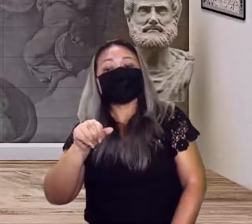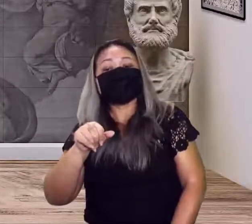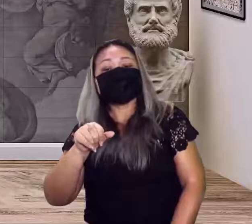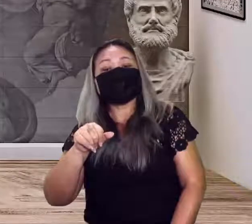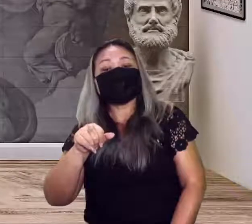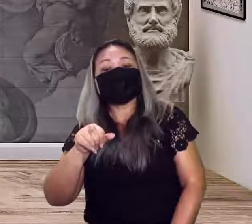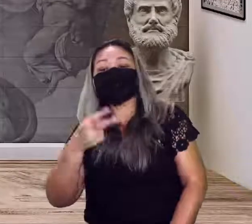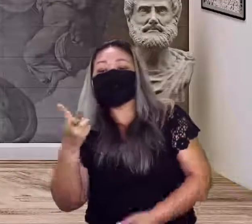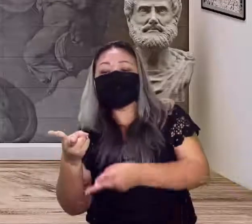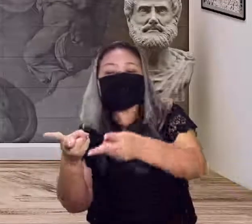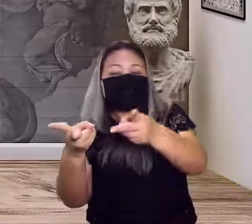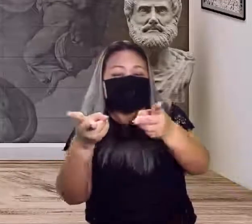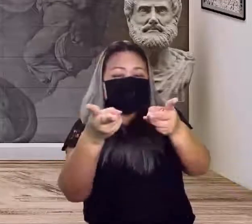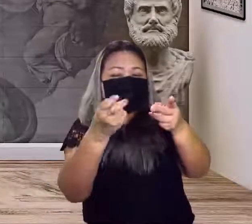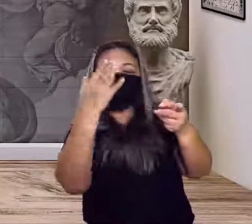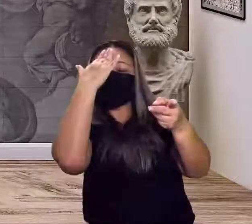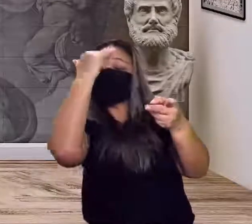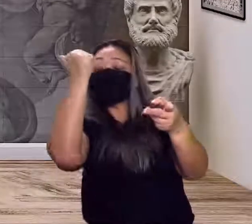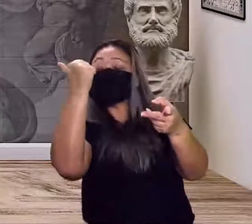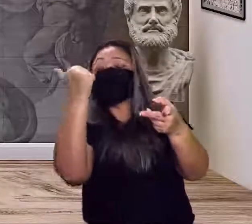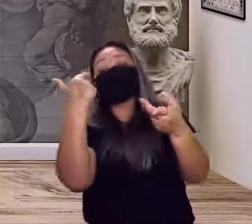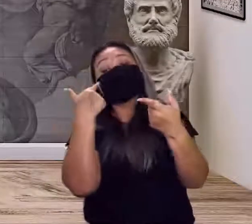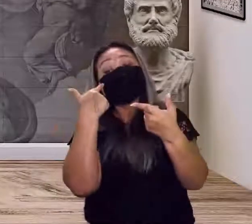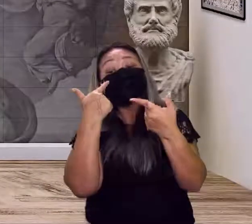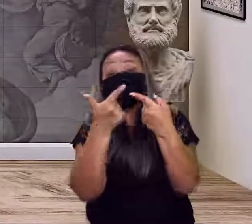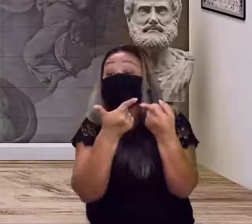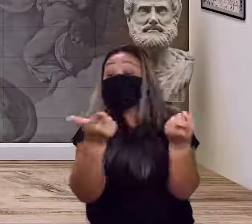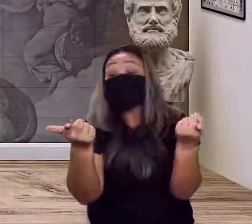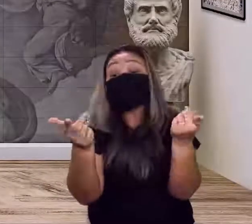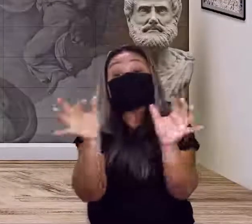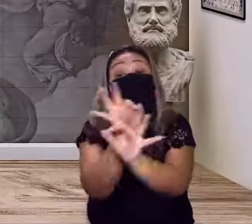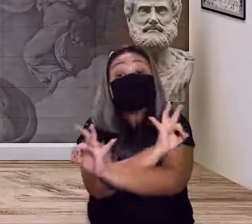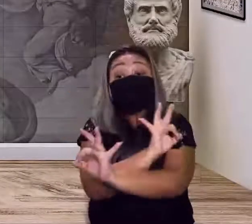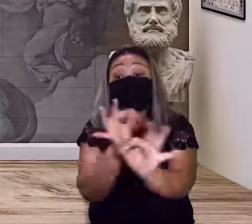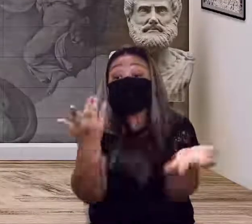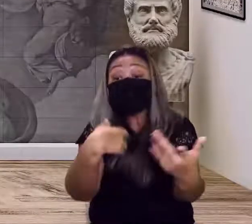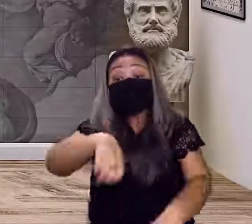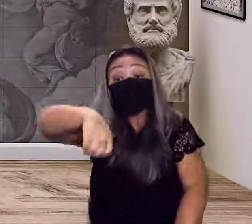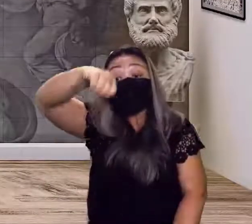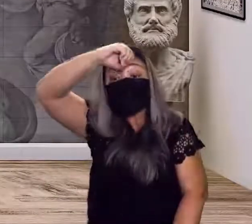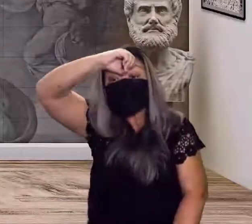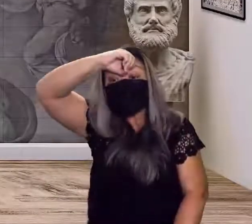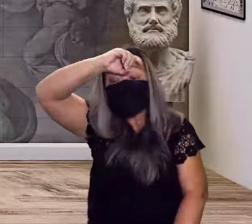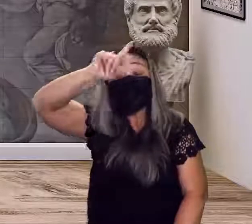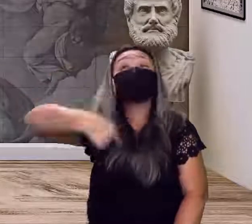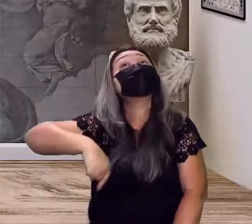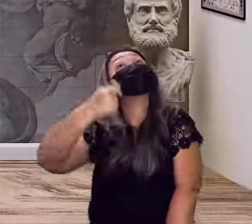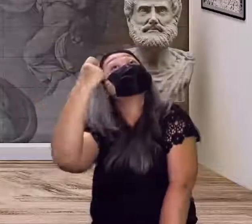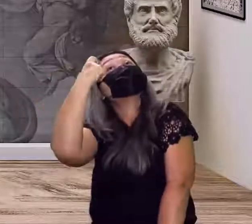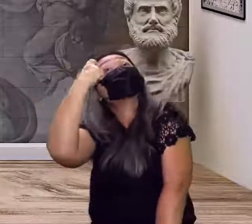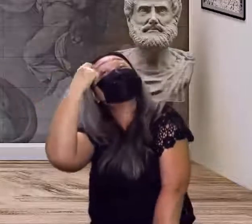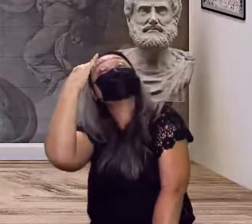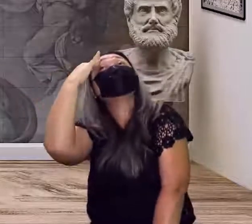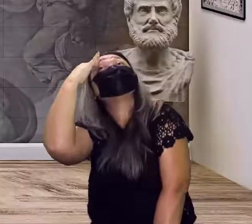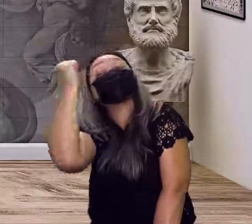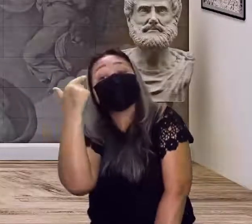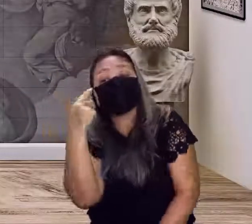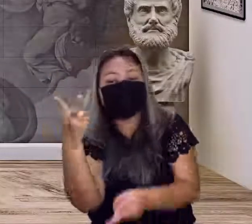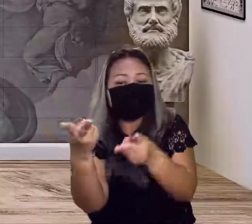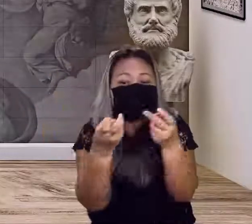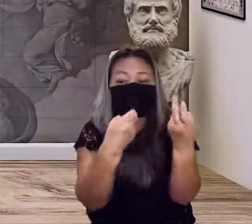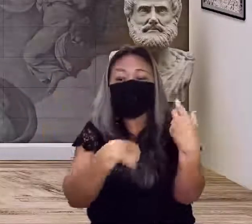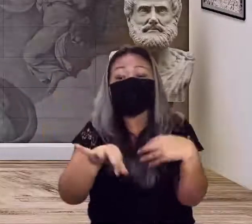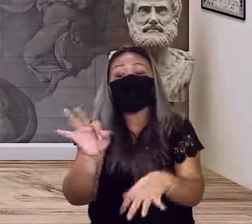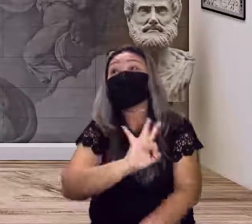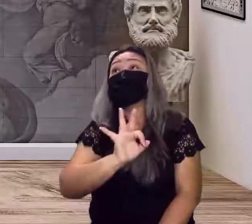percebo que sei, logo vejo que nada sei. Quando penso que sei, logo percebo